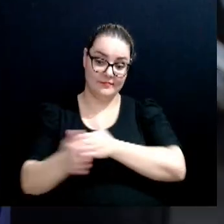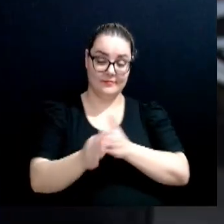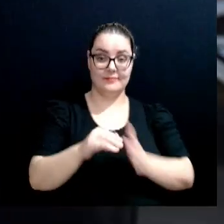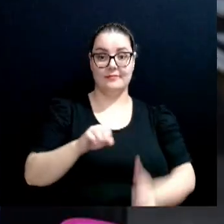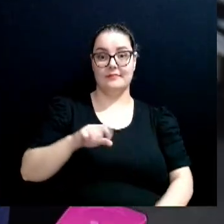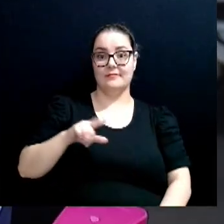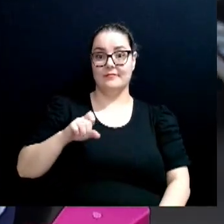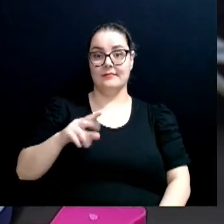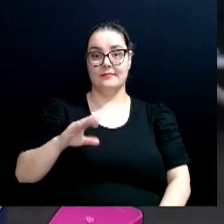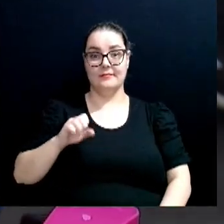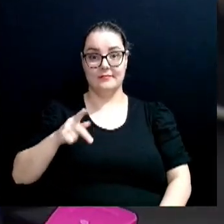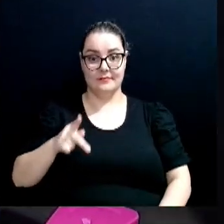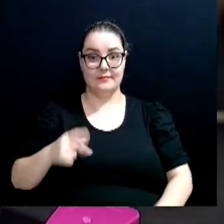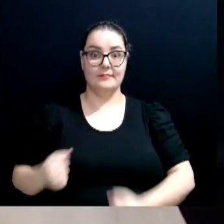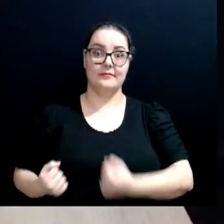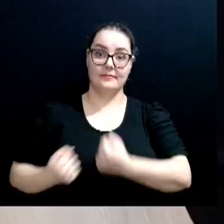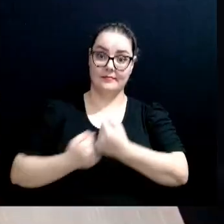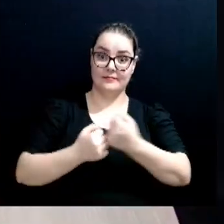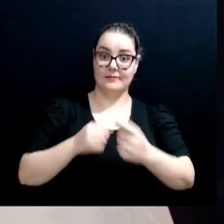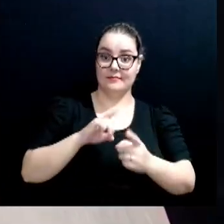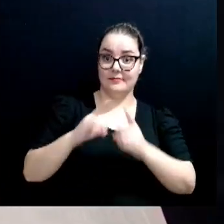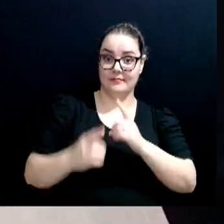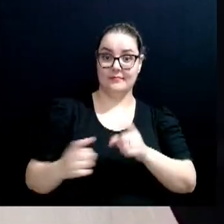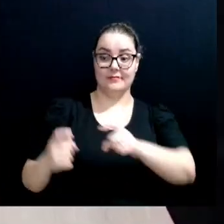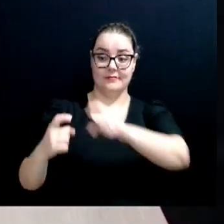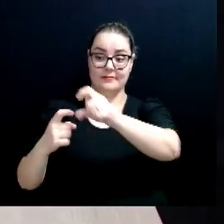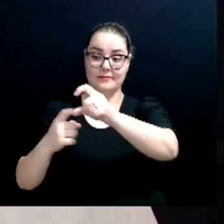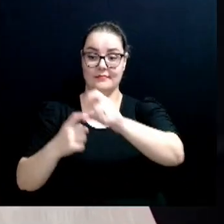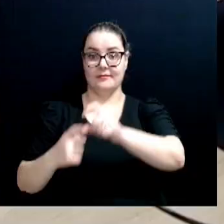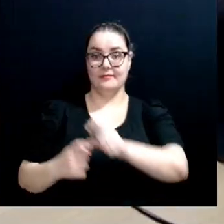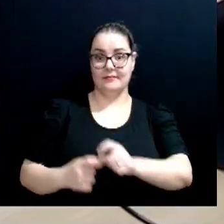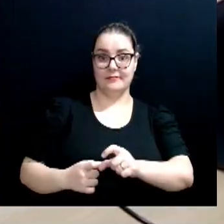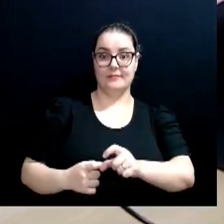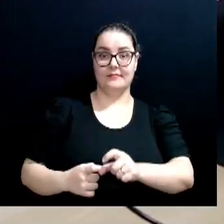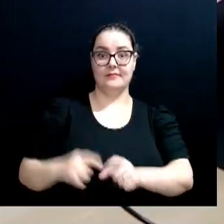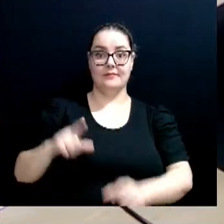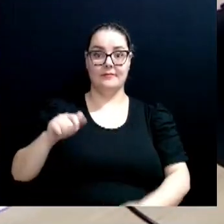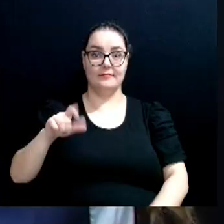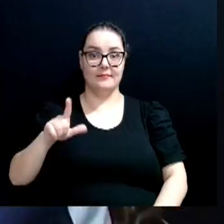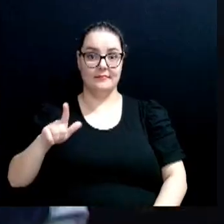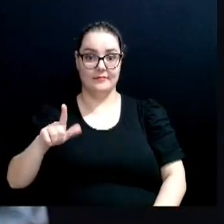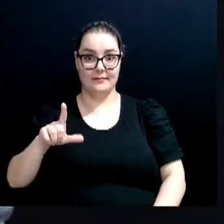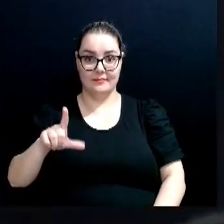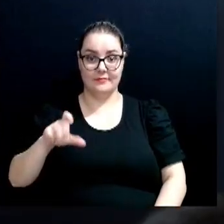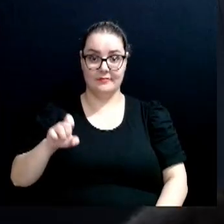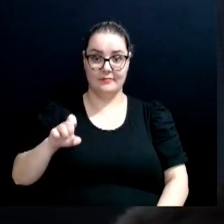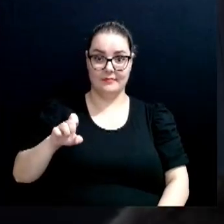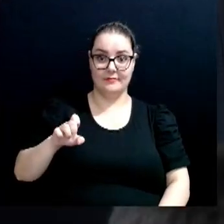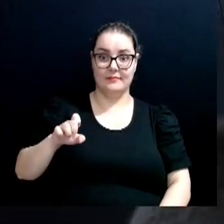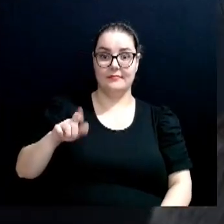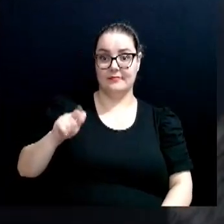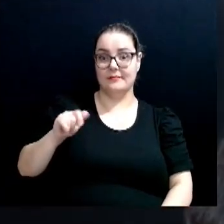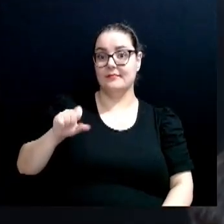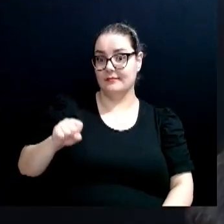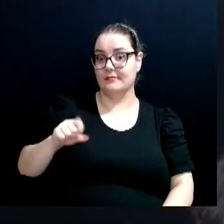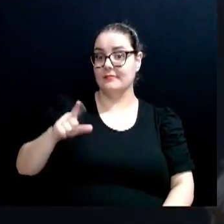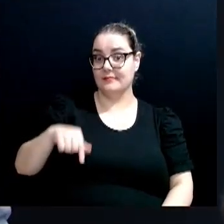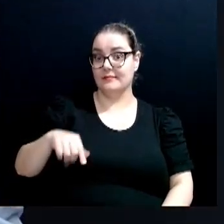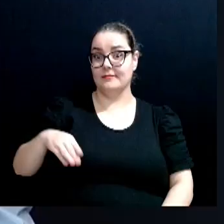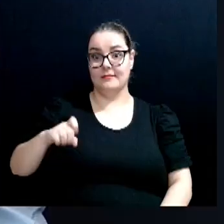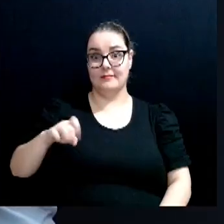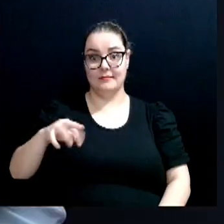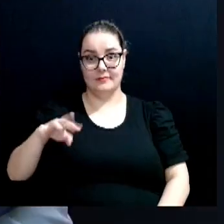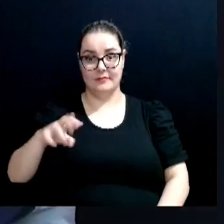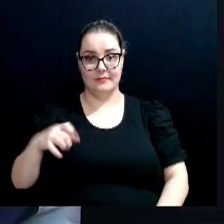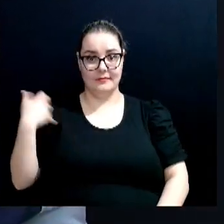apoio didático do Gibi que tem Aleges, a mascote da Câmara. Momento adaptado à faixa etária dos estudantes,